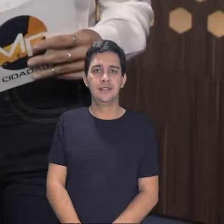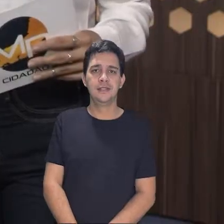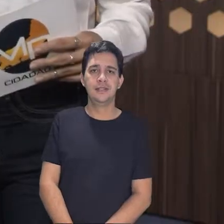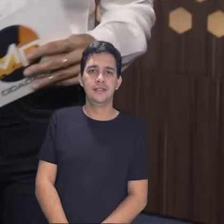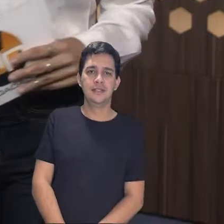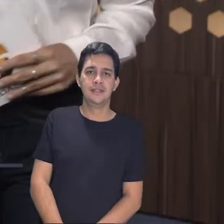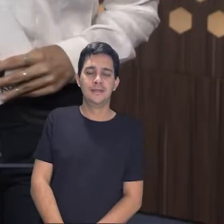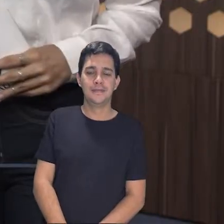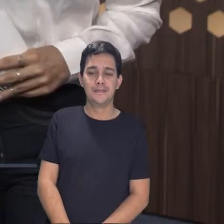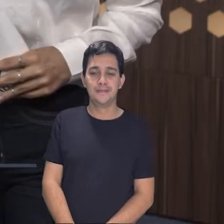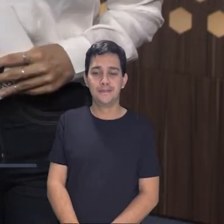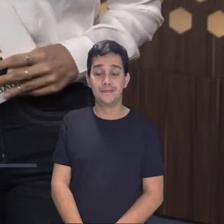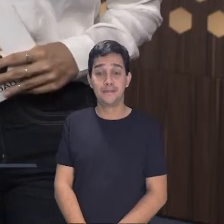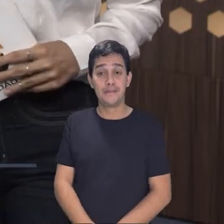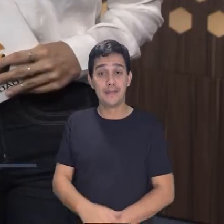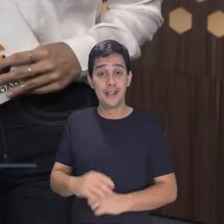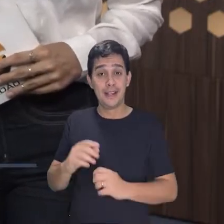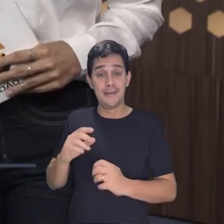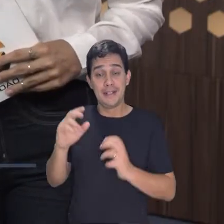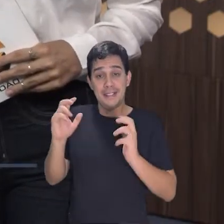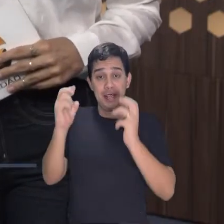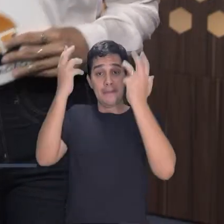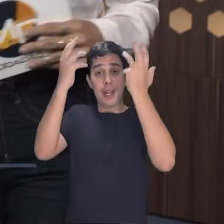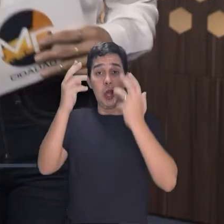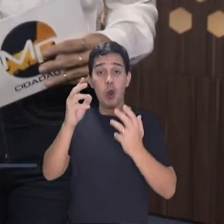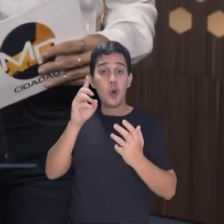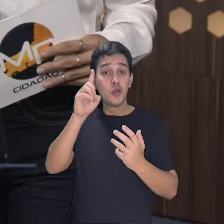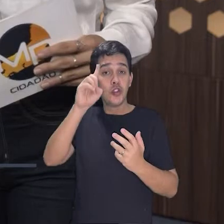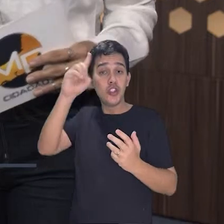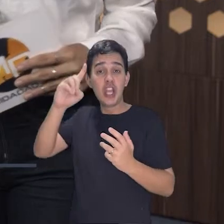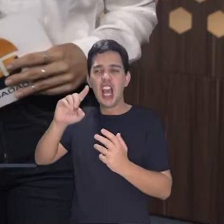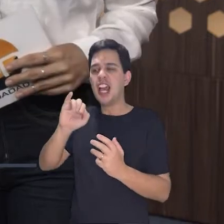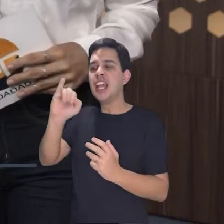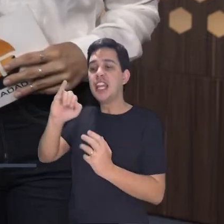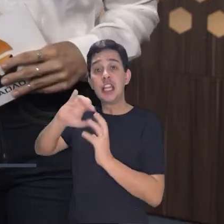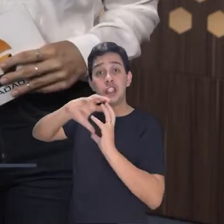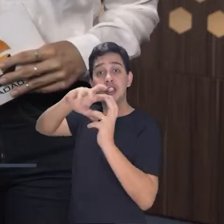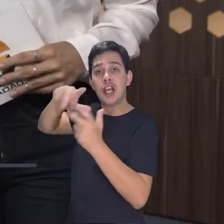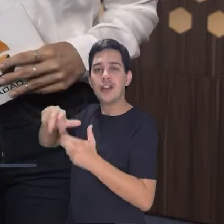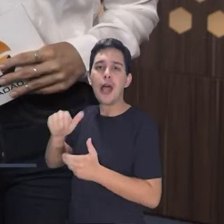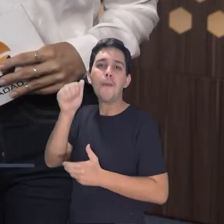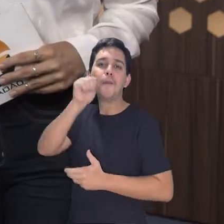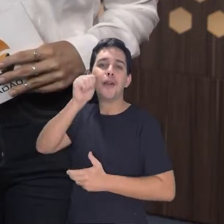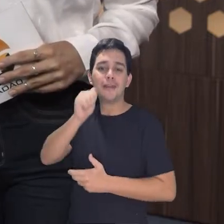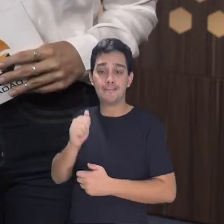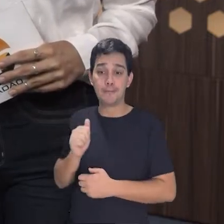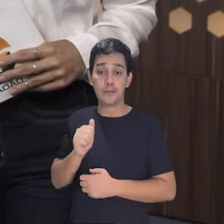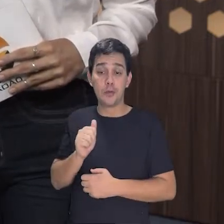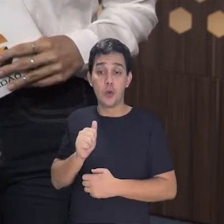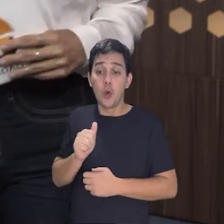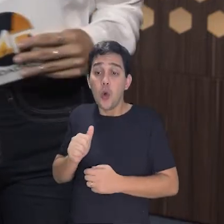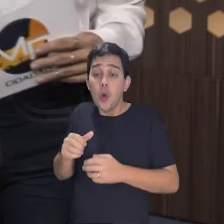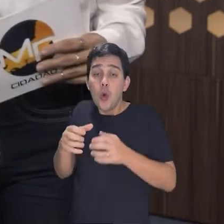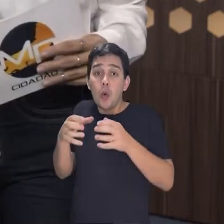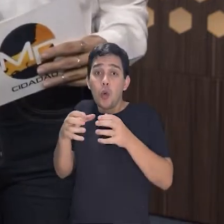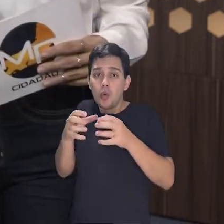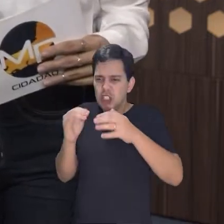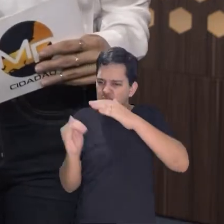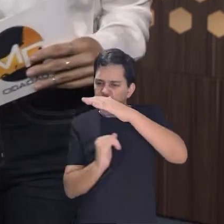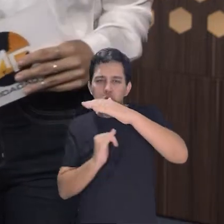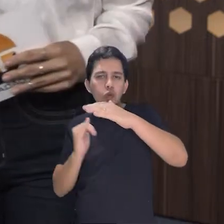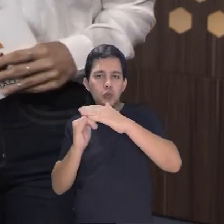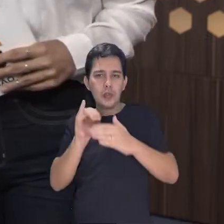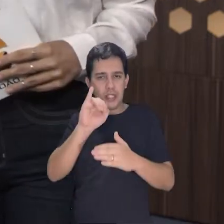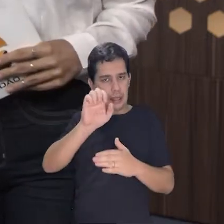Em comemoração ao Dia Internacional da Mulher, o Instituto de Educação Roberto Bernardes Barroso, do MPRJ, realizou no dia